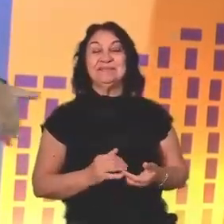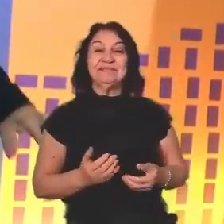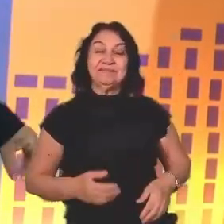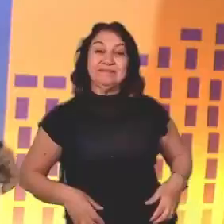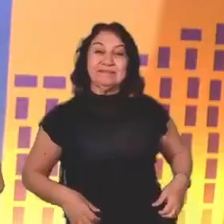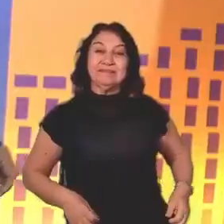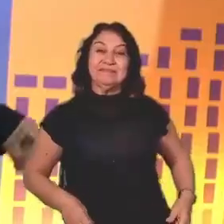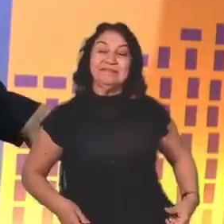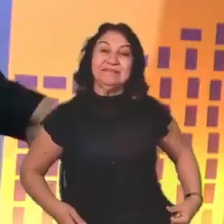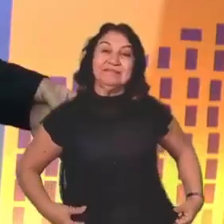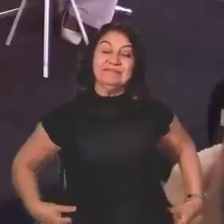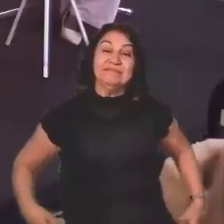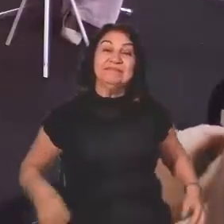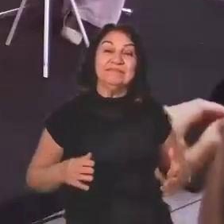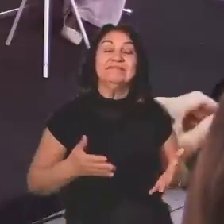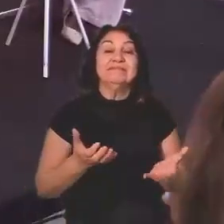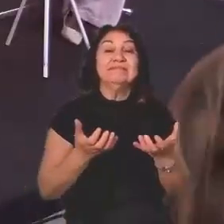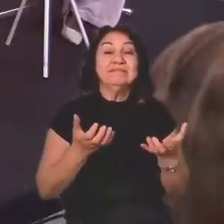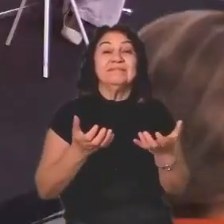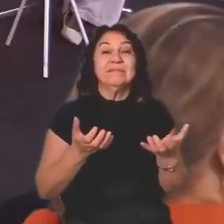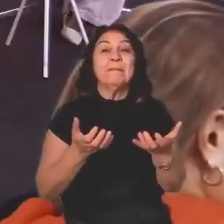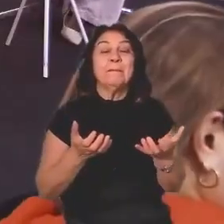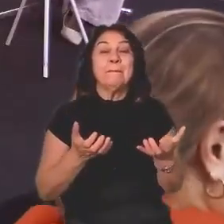Mas é isso aí, Camila. Eu pretendo, sim,